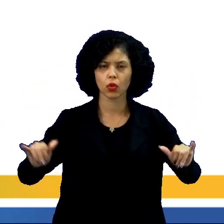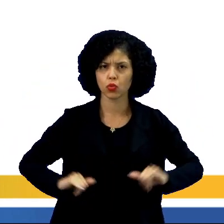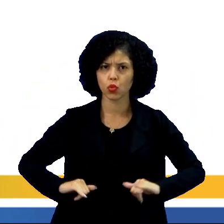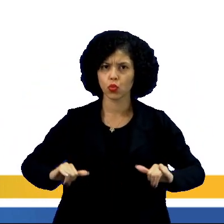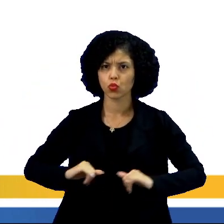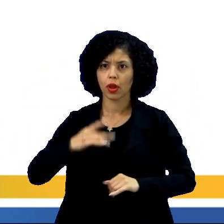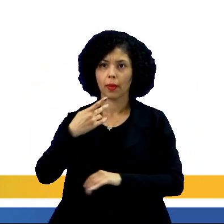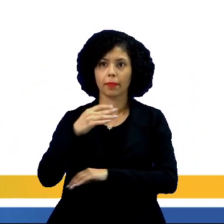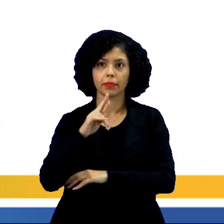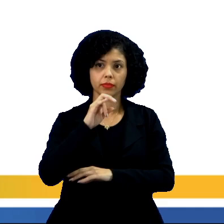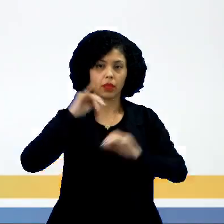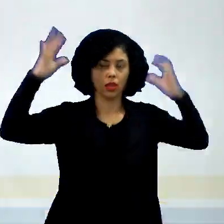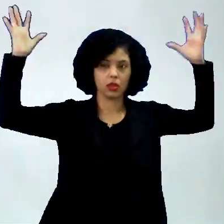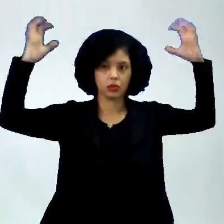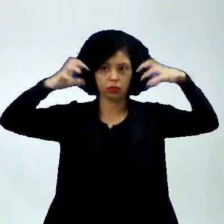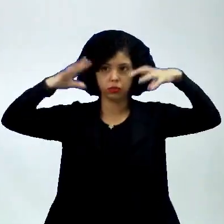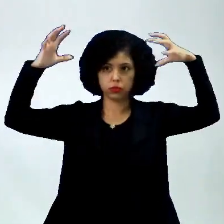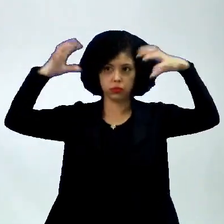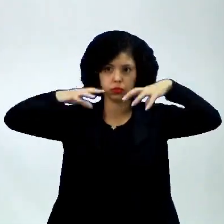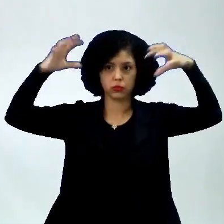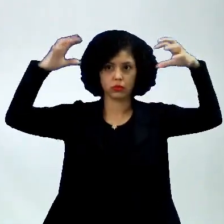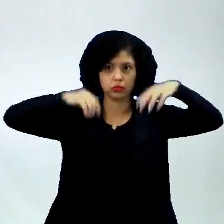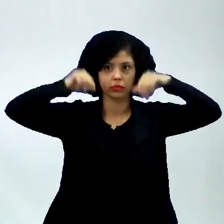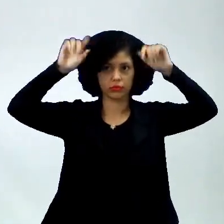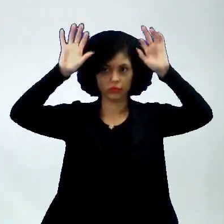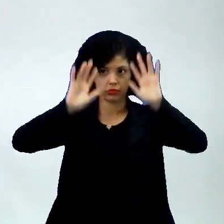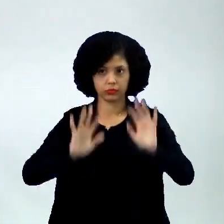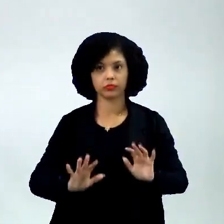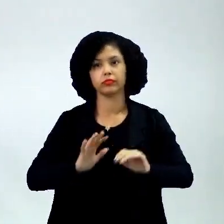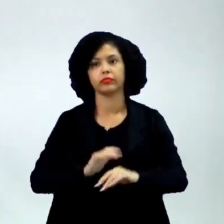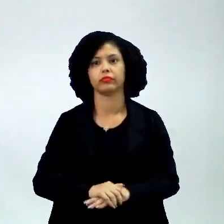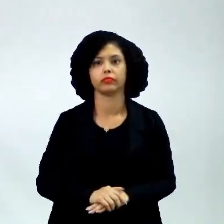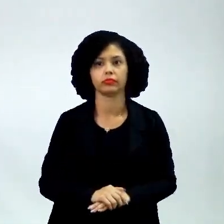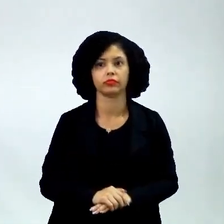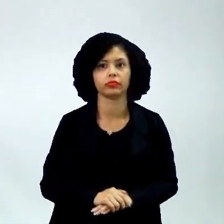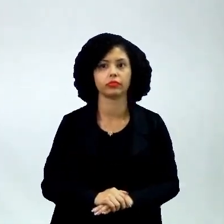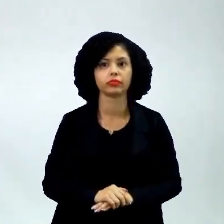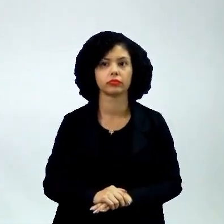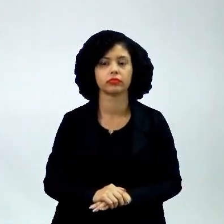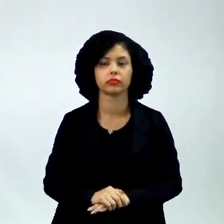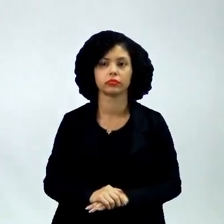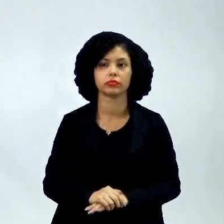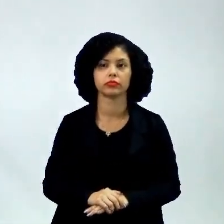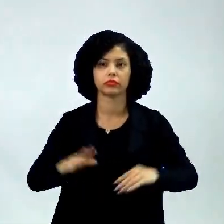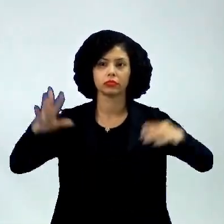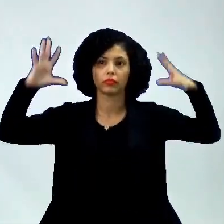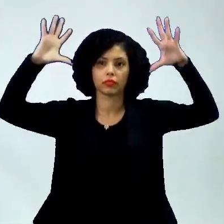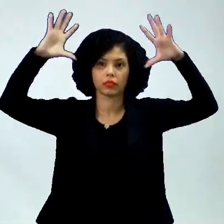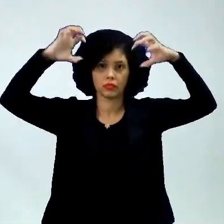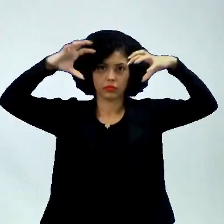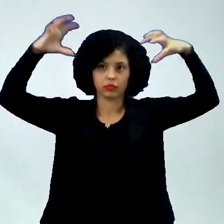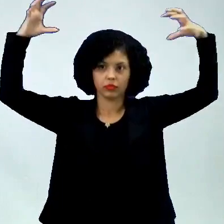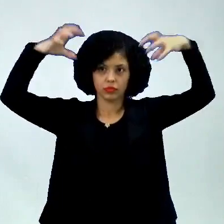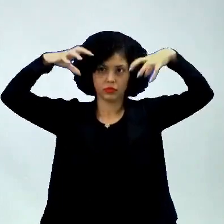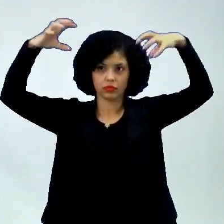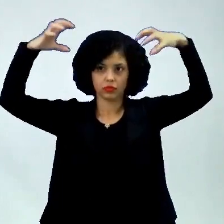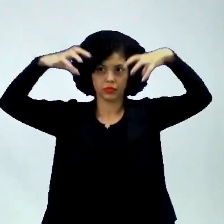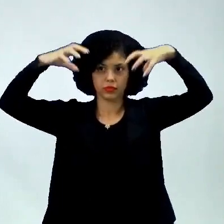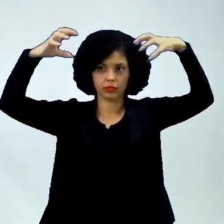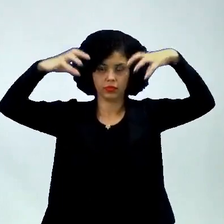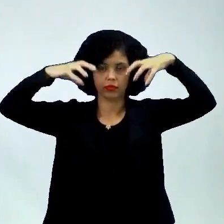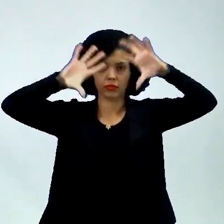a precipitação. O que é a precipitação que eu acabei de falar? Chuva, né? Quando a água se armazena lá,